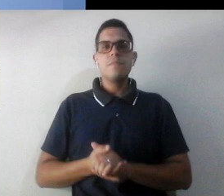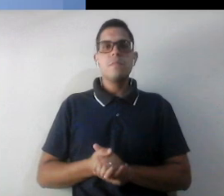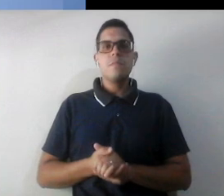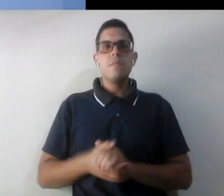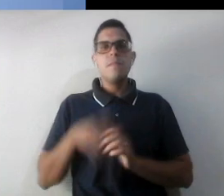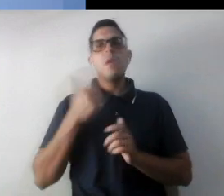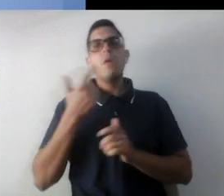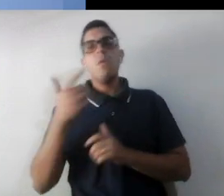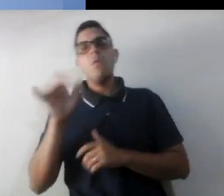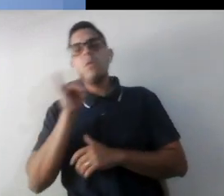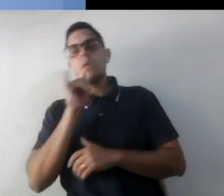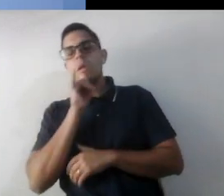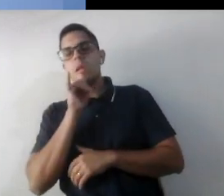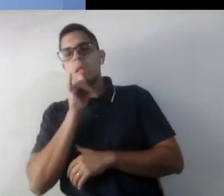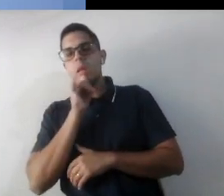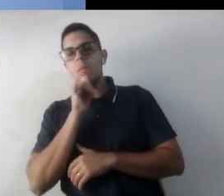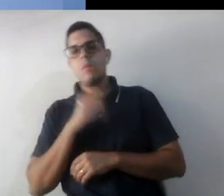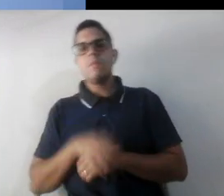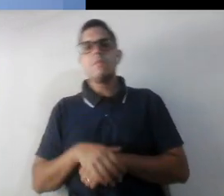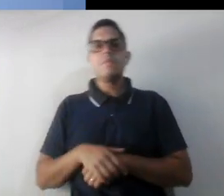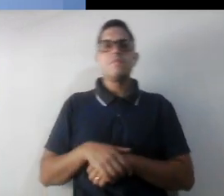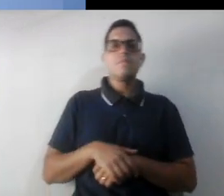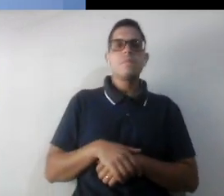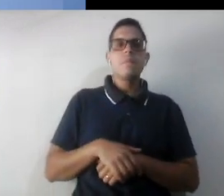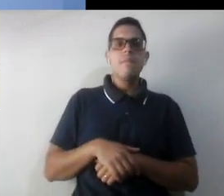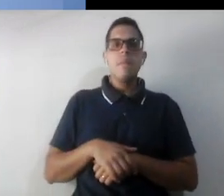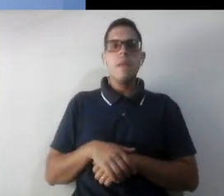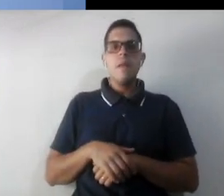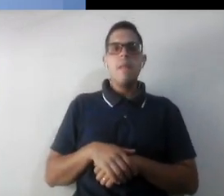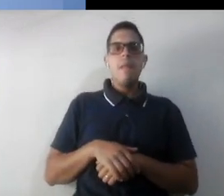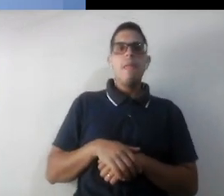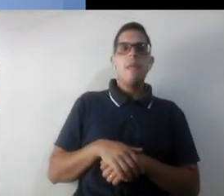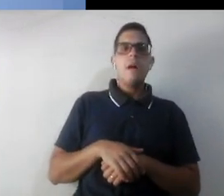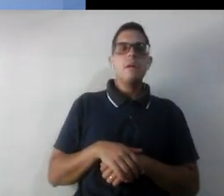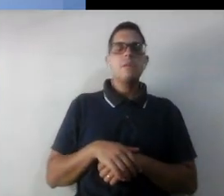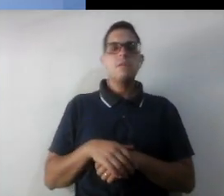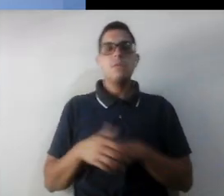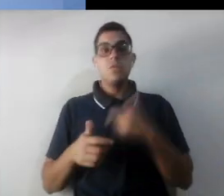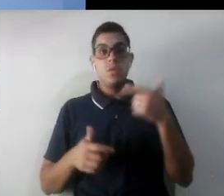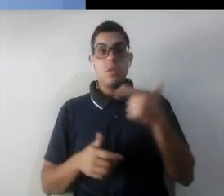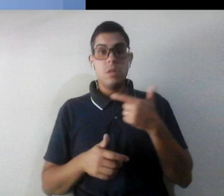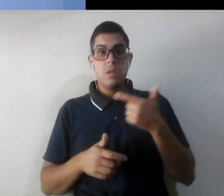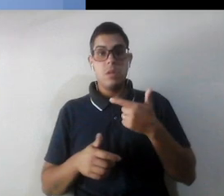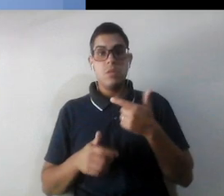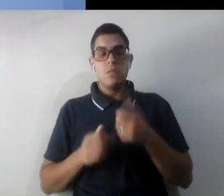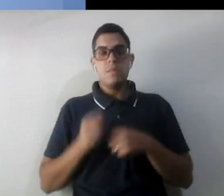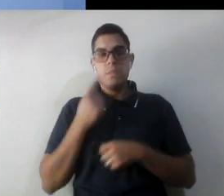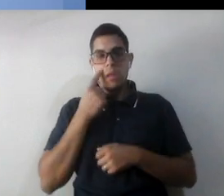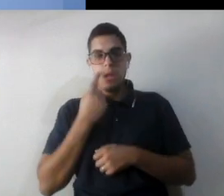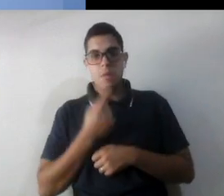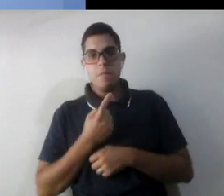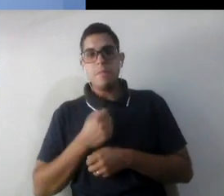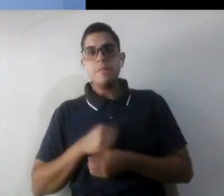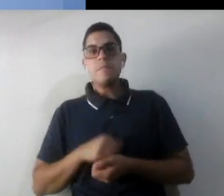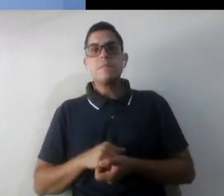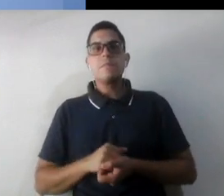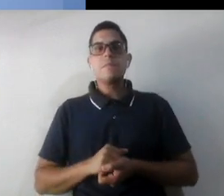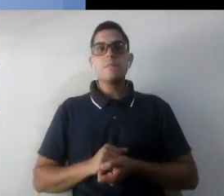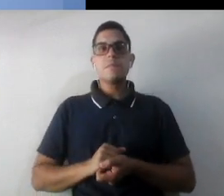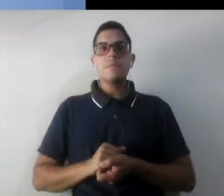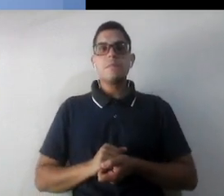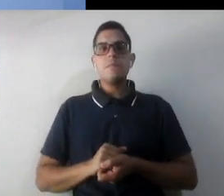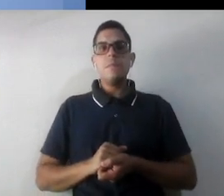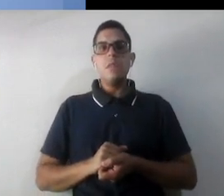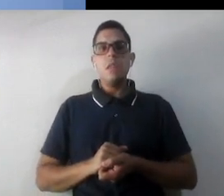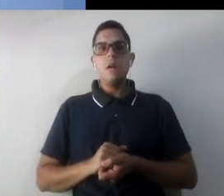Então, nesse exercício 2, um mestre de obras pretende marcar a distância entre dois postes. Para isso, ele